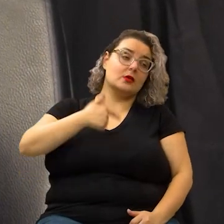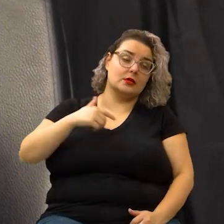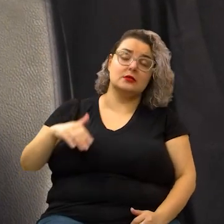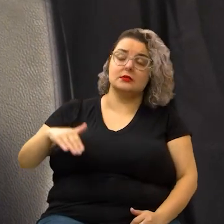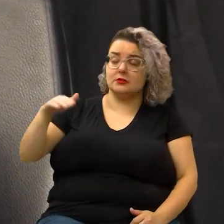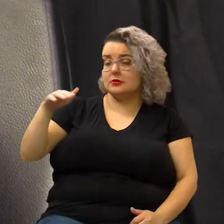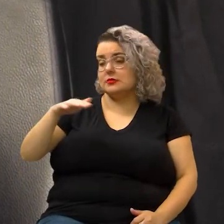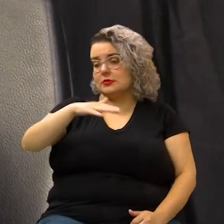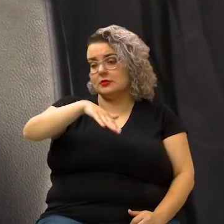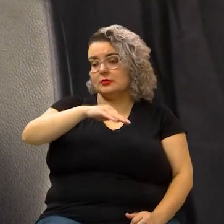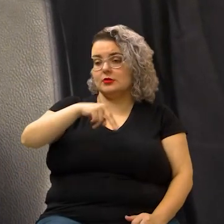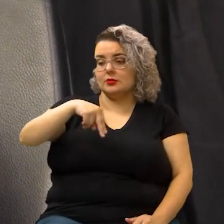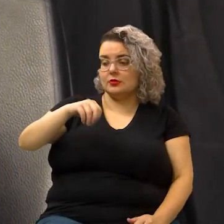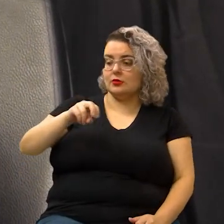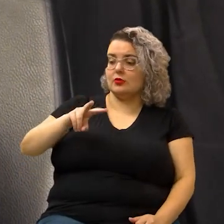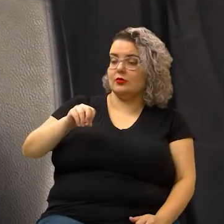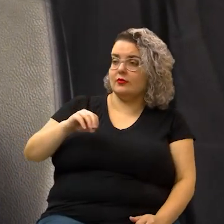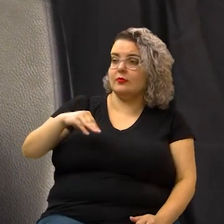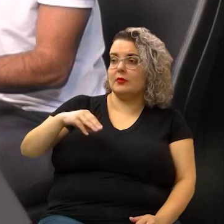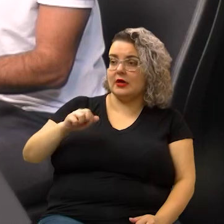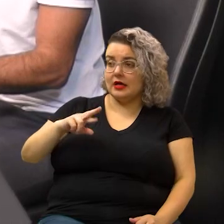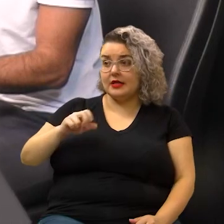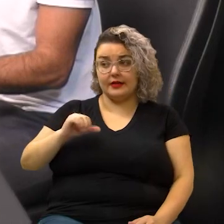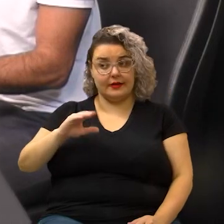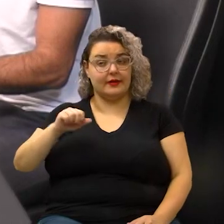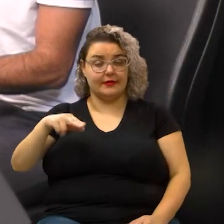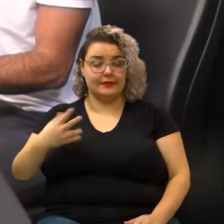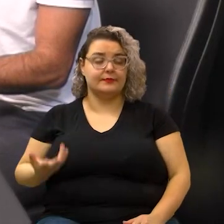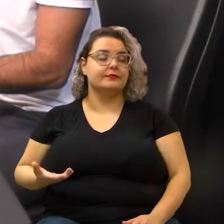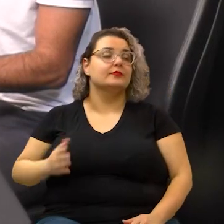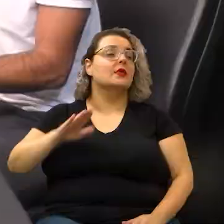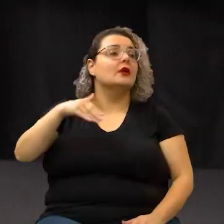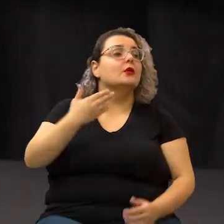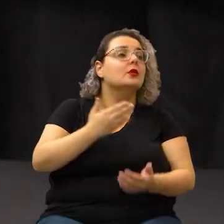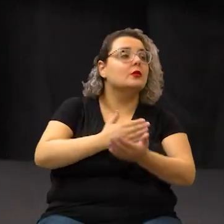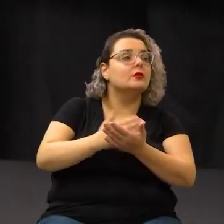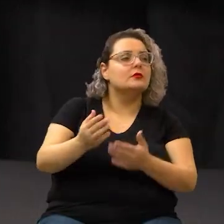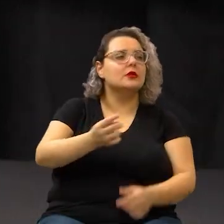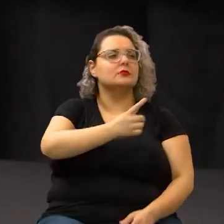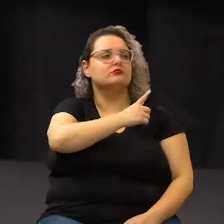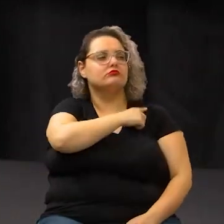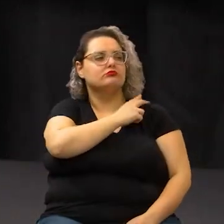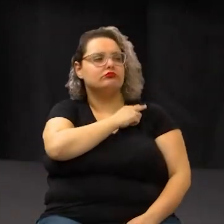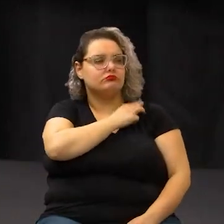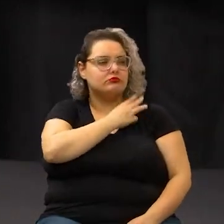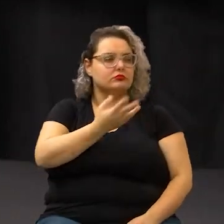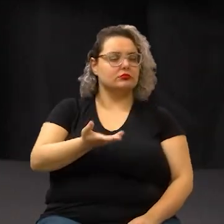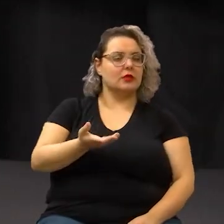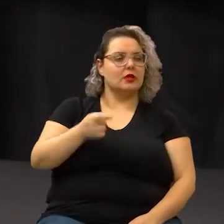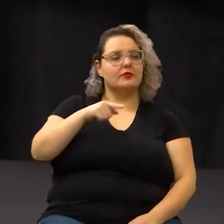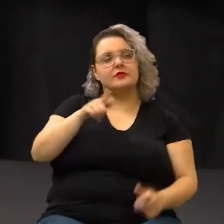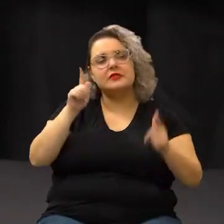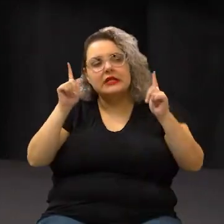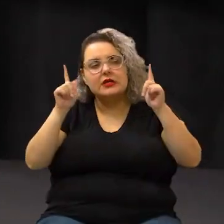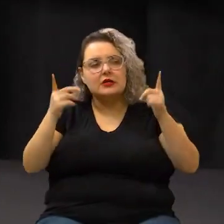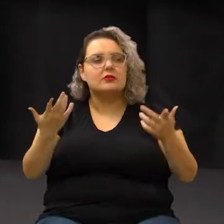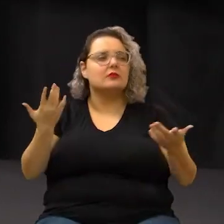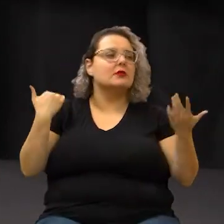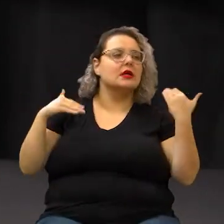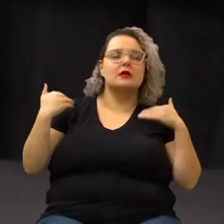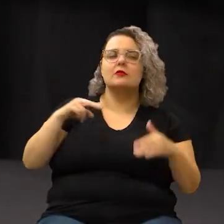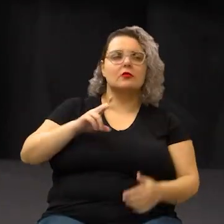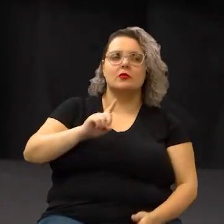ali no Novo Maracanã. E já quando começou, já entrar naquela fase do ensino médio, você